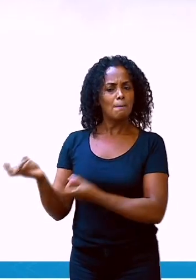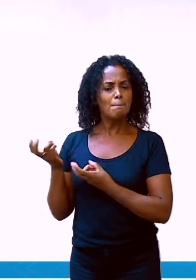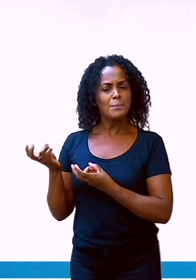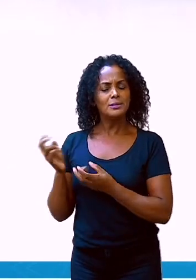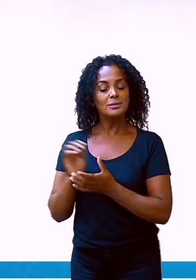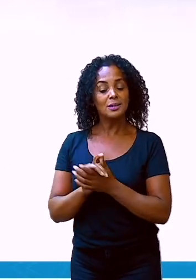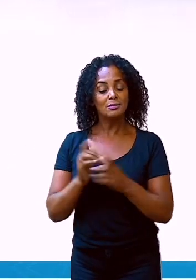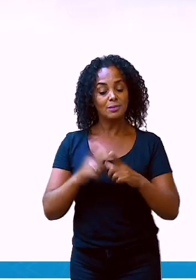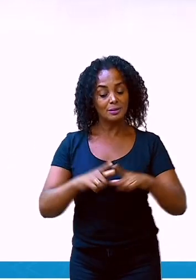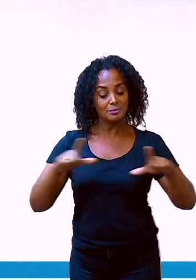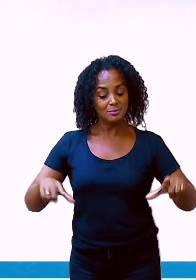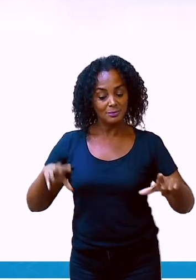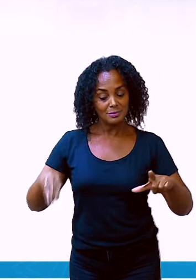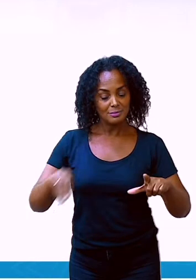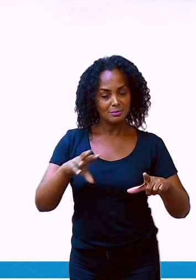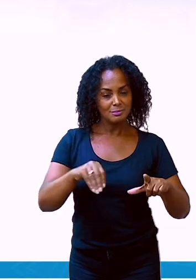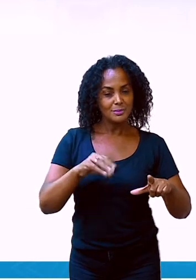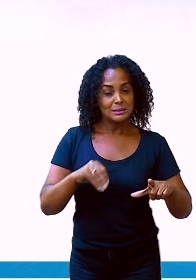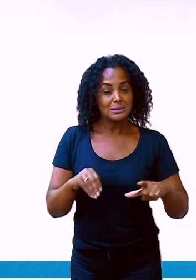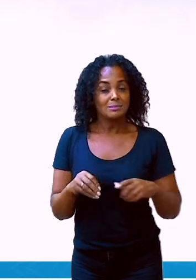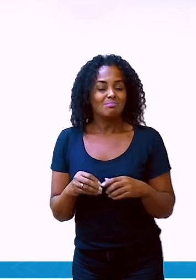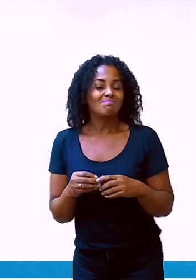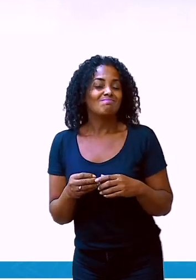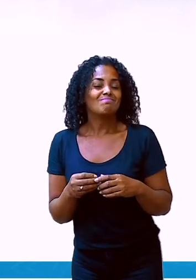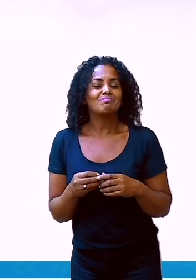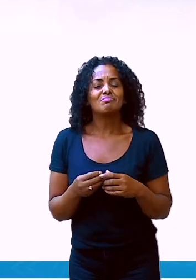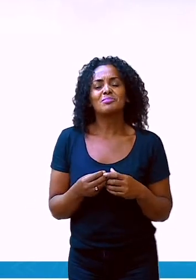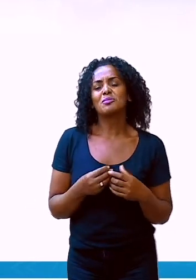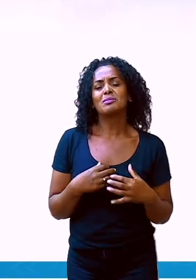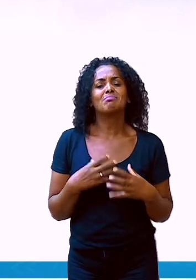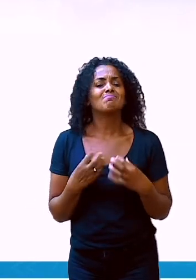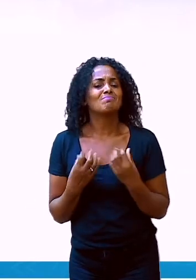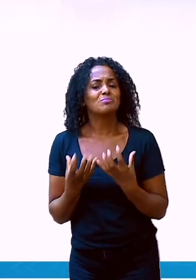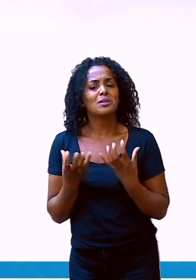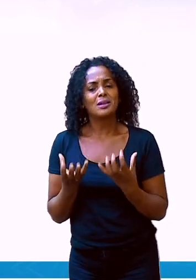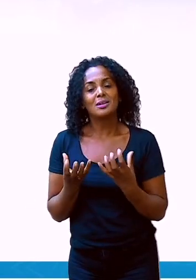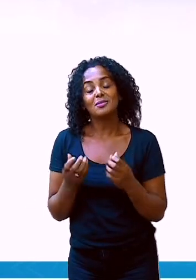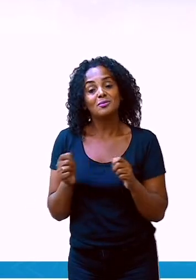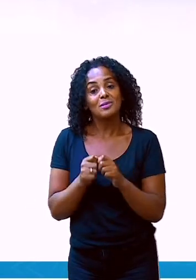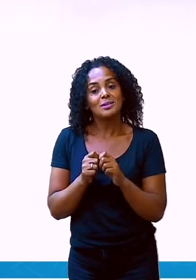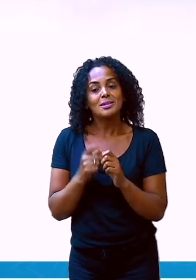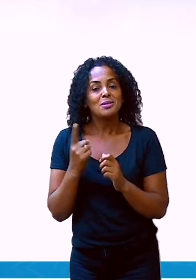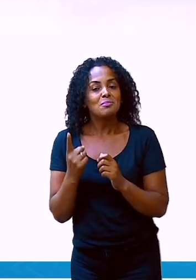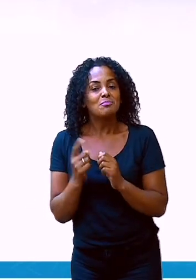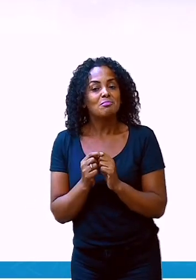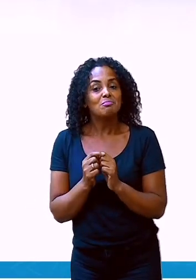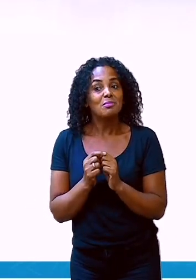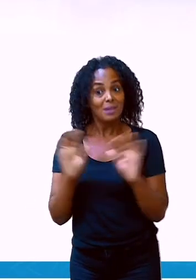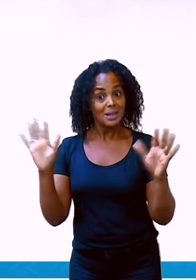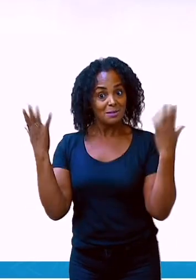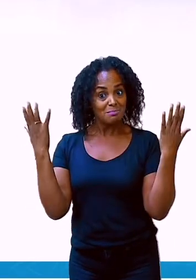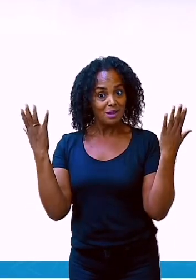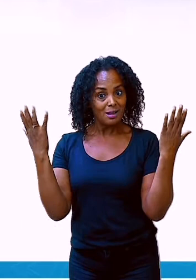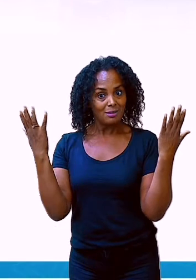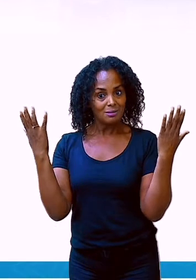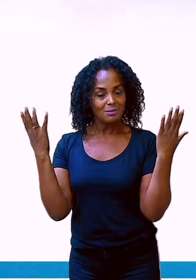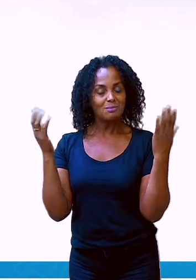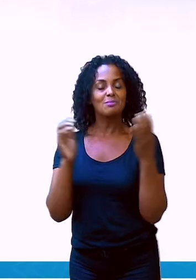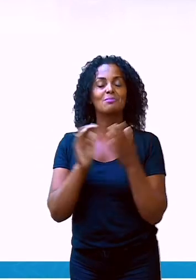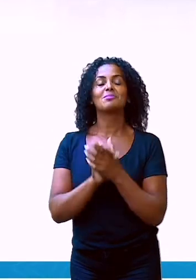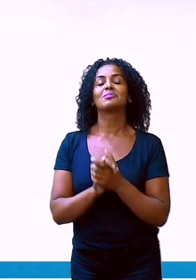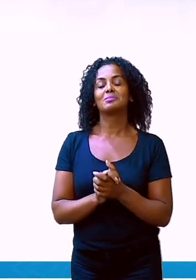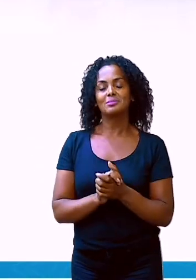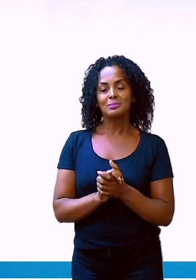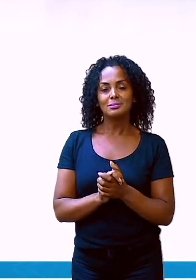uma vontade de confeccionar uma. O que vocês acham? Ficaram animados? Então,